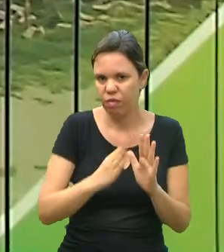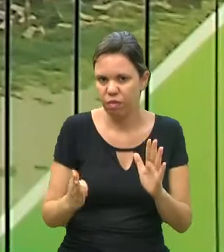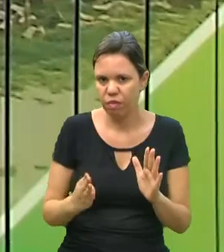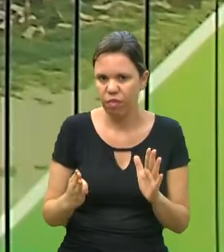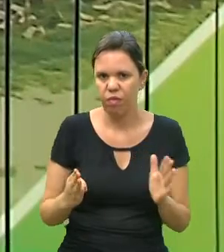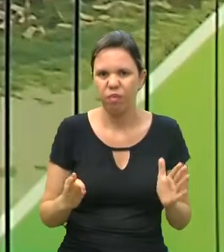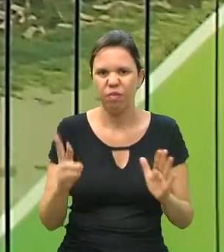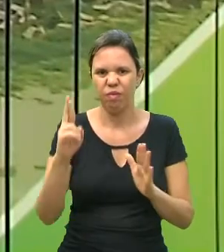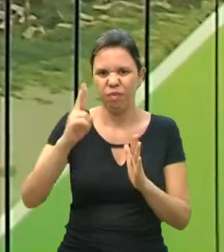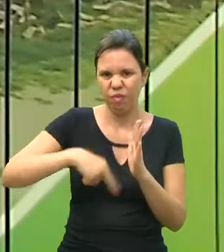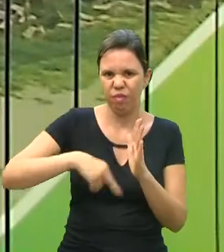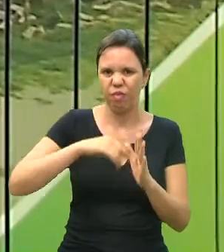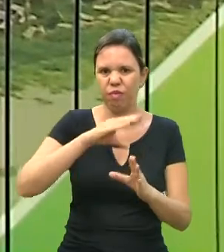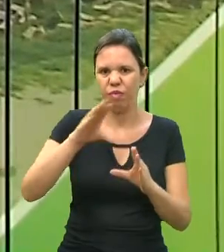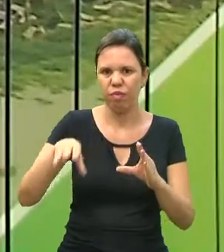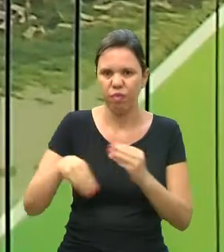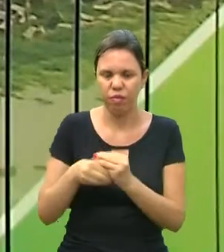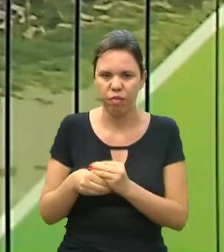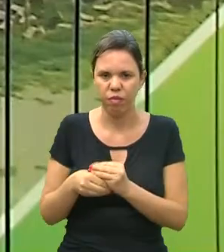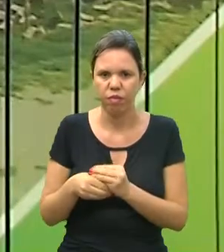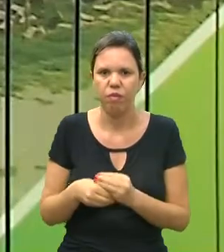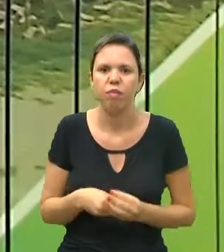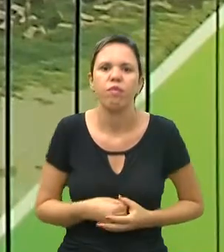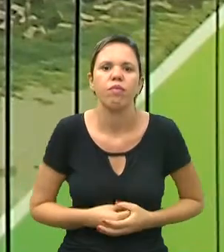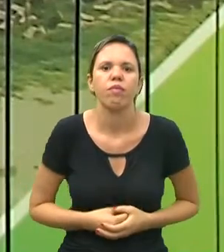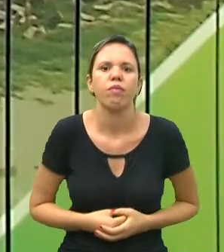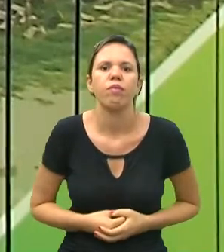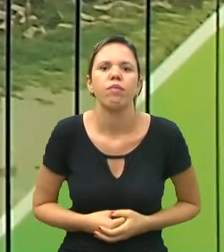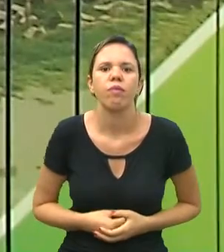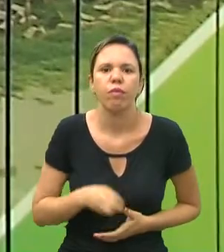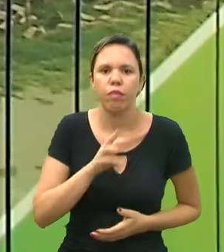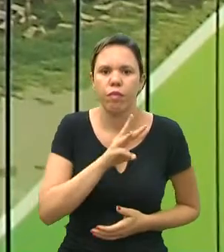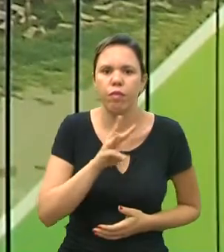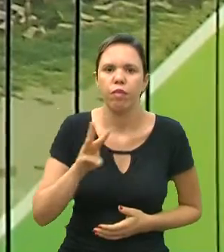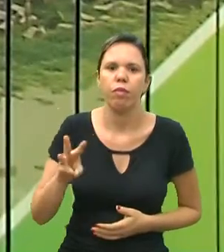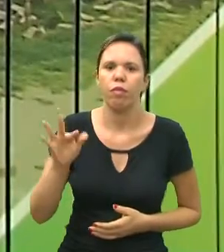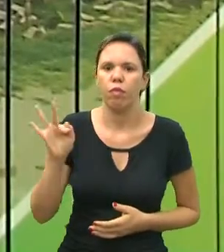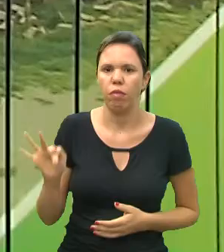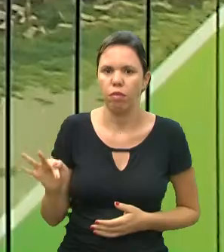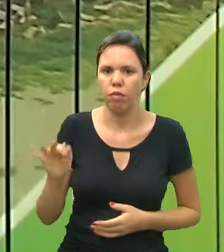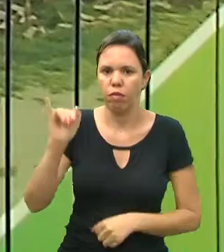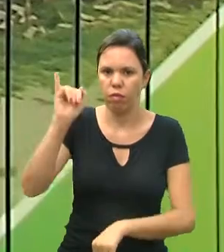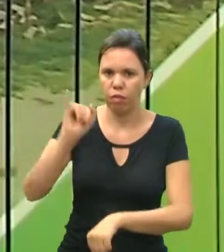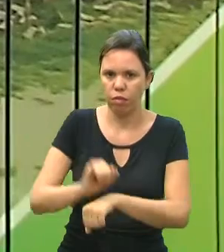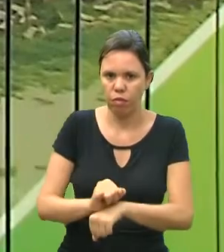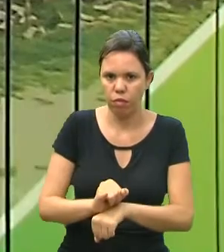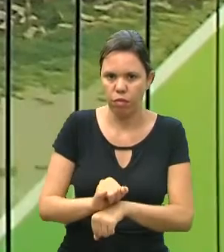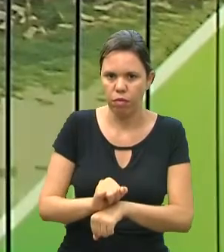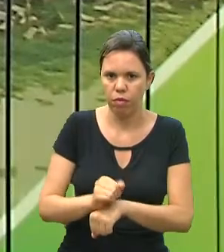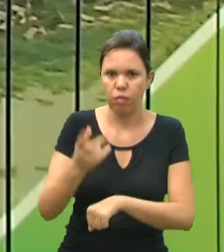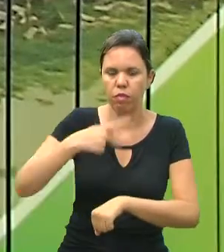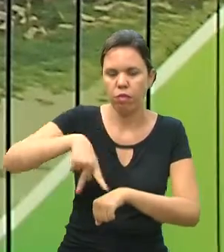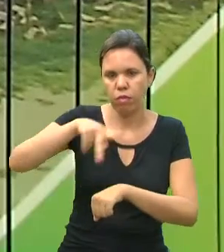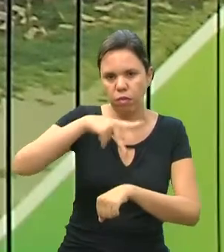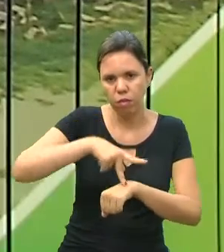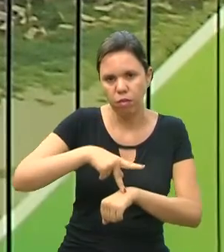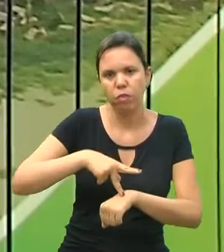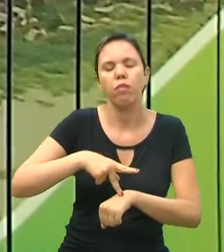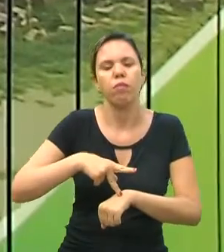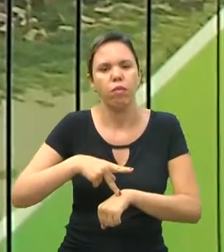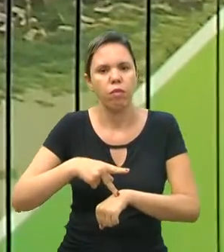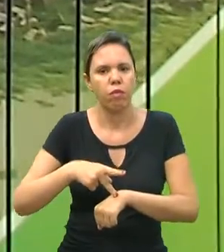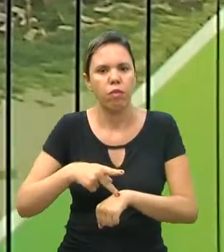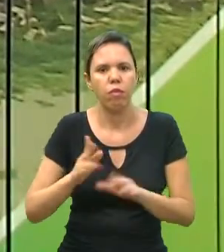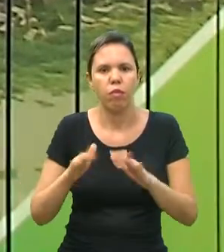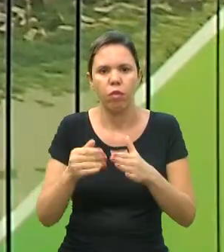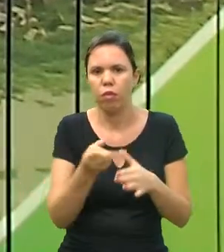Brasil ir parar em um relatório da World Wide Fund for Nature, o WWF Internacional, como um dos países que